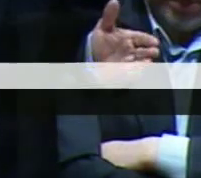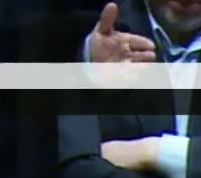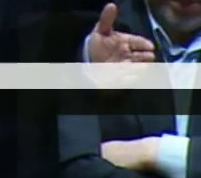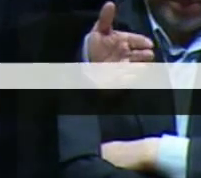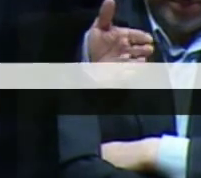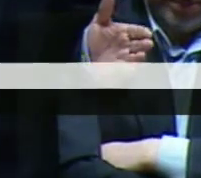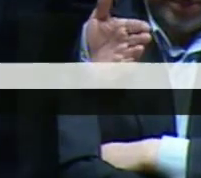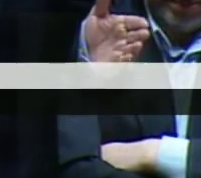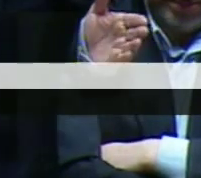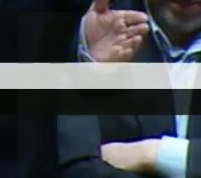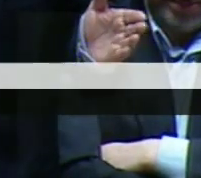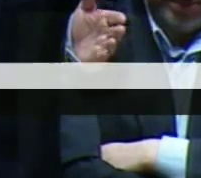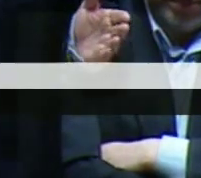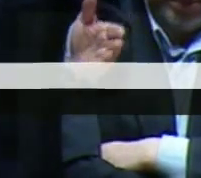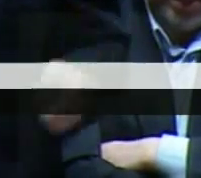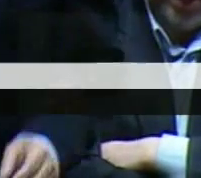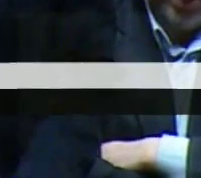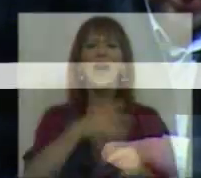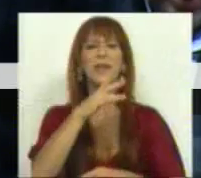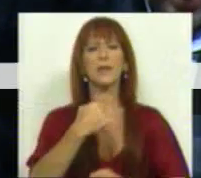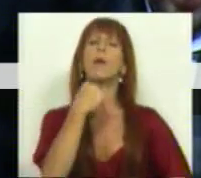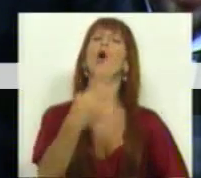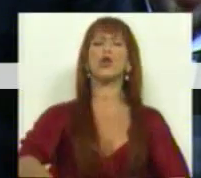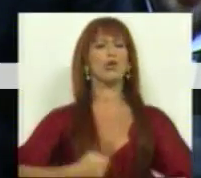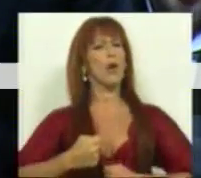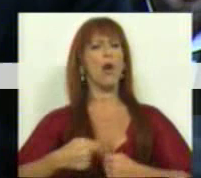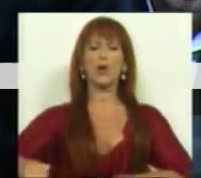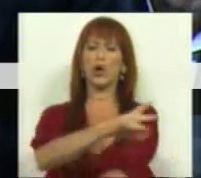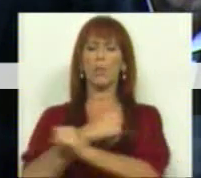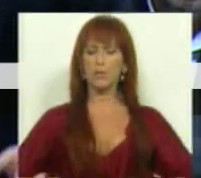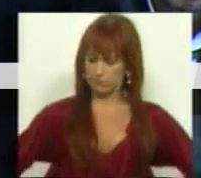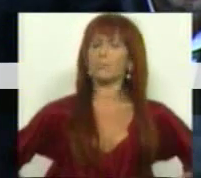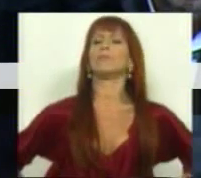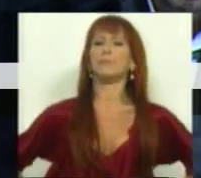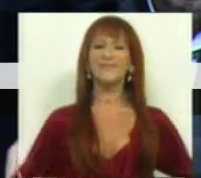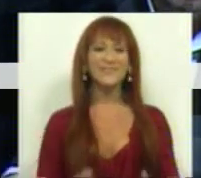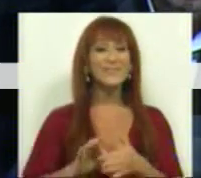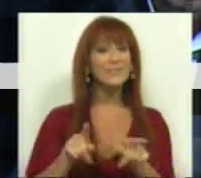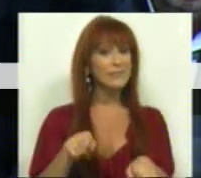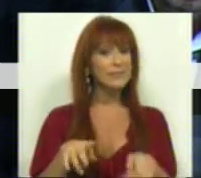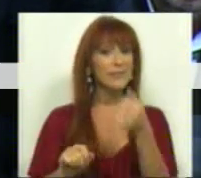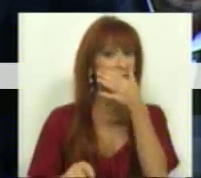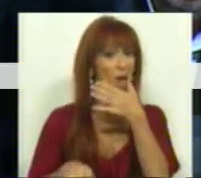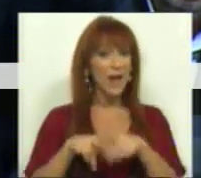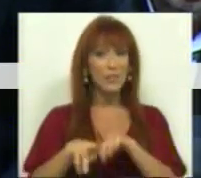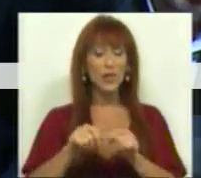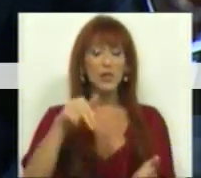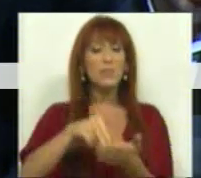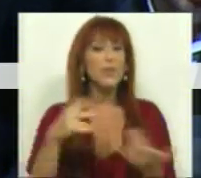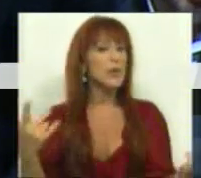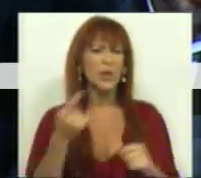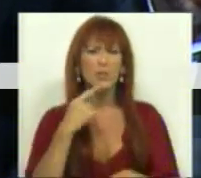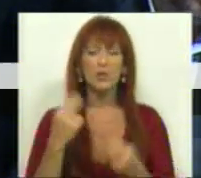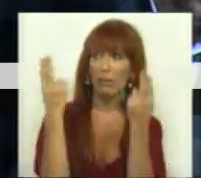quer fazer crer que vai chegar à Europa de voz grossa e de peito cheio, tem relativamente a esta política uma posição